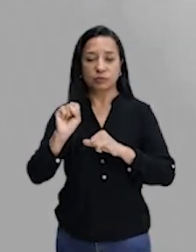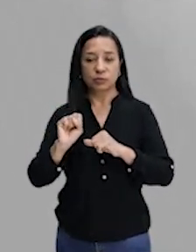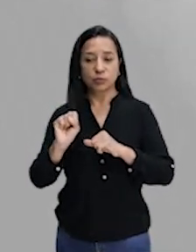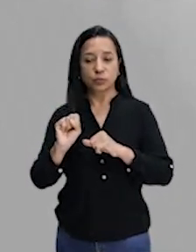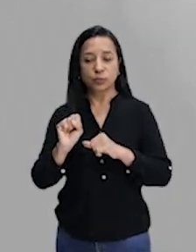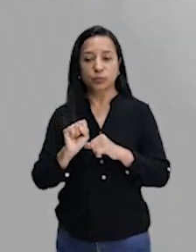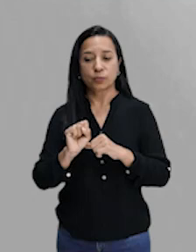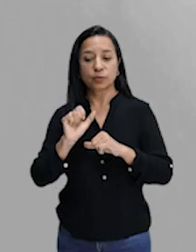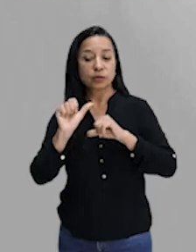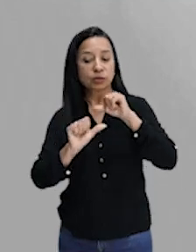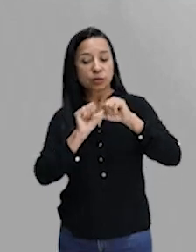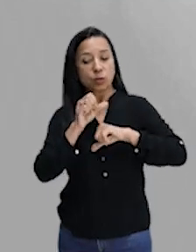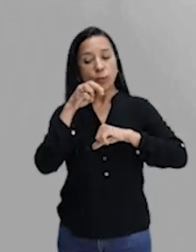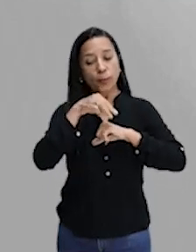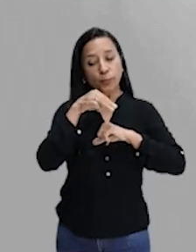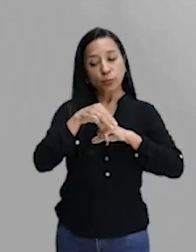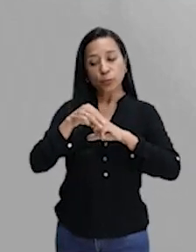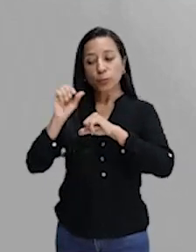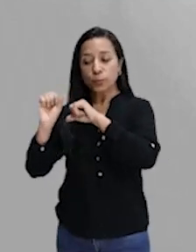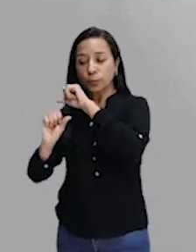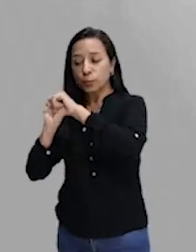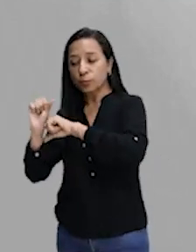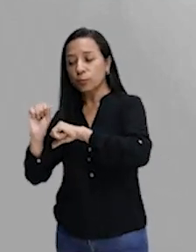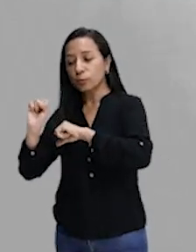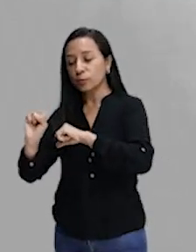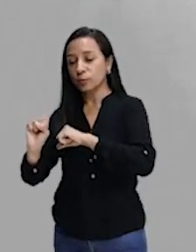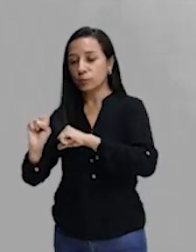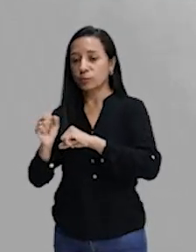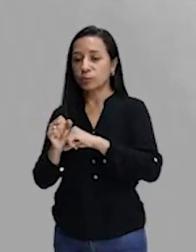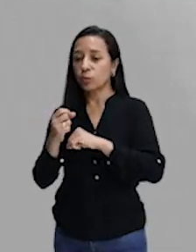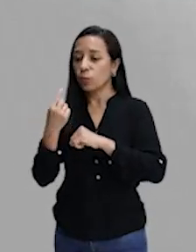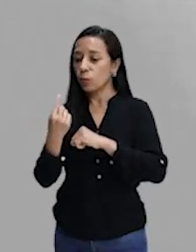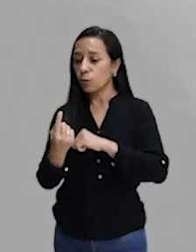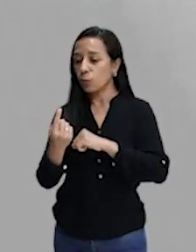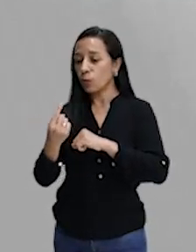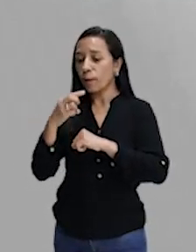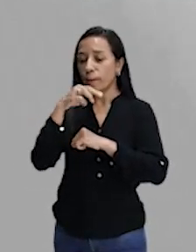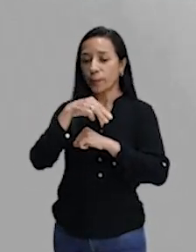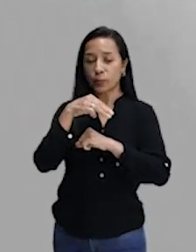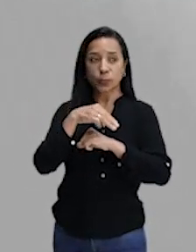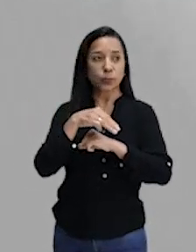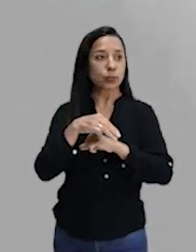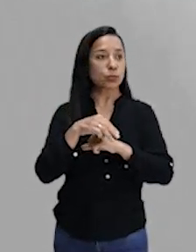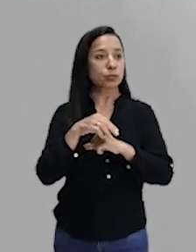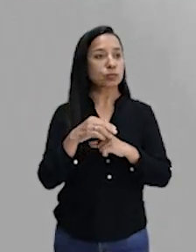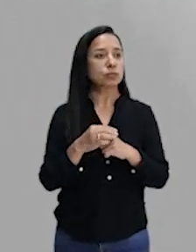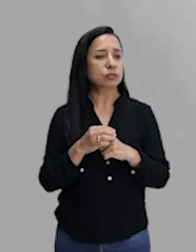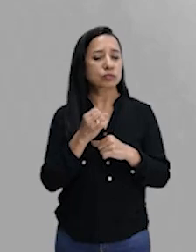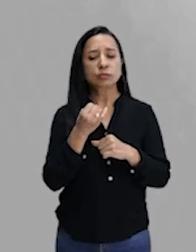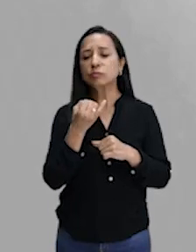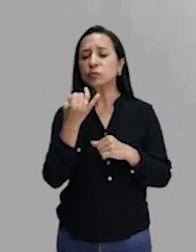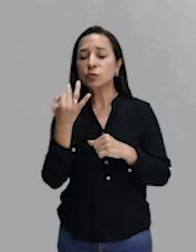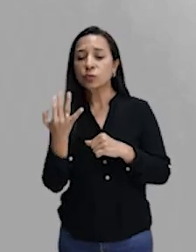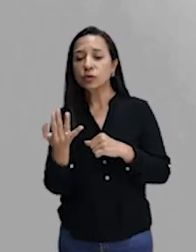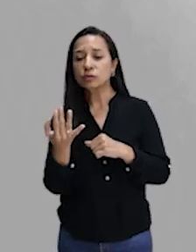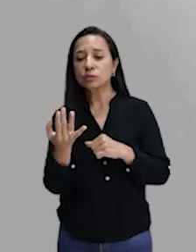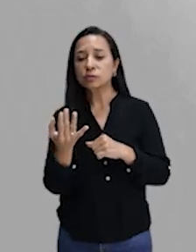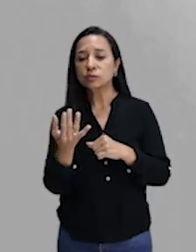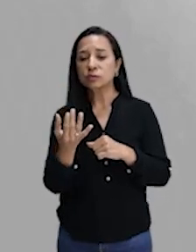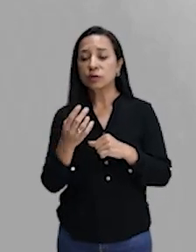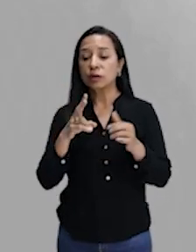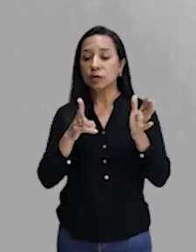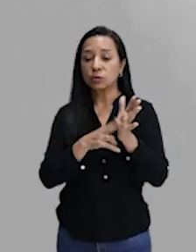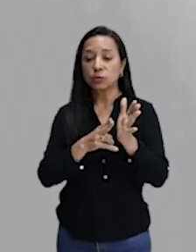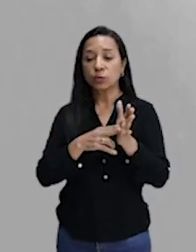Ok é bem simples um minuto são né 60 segundos ou